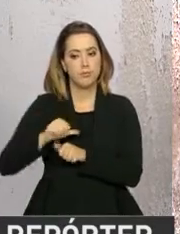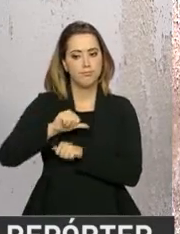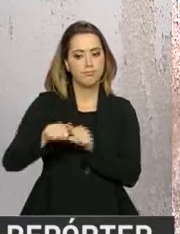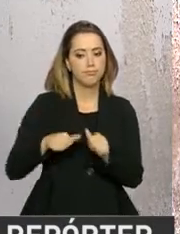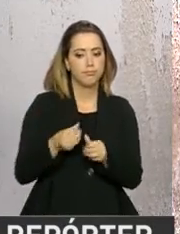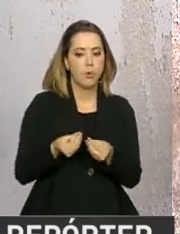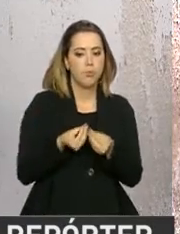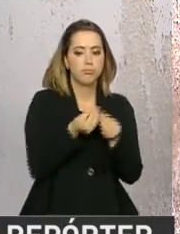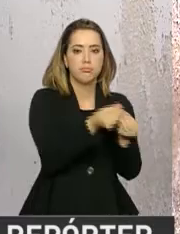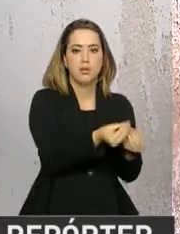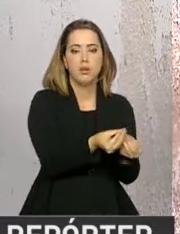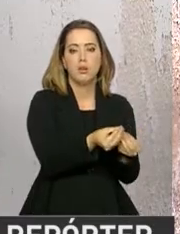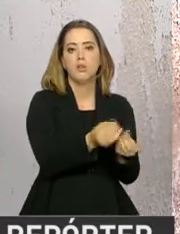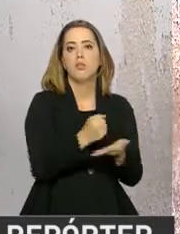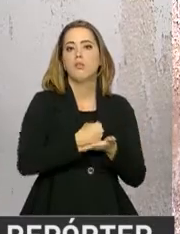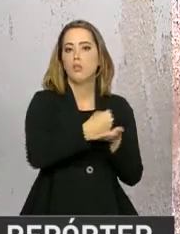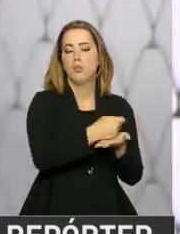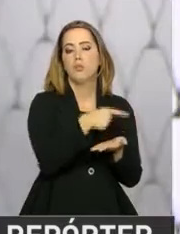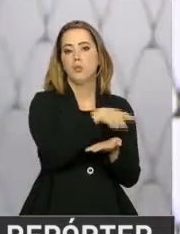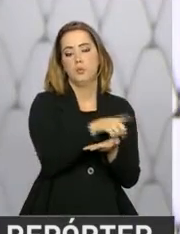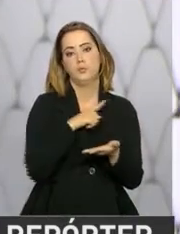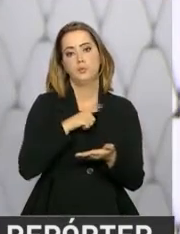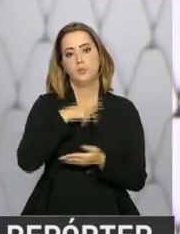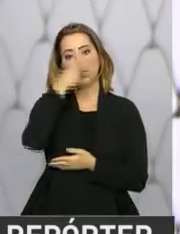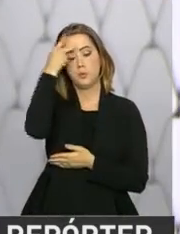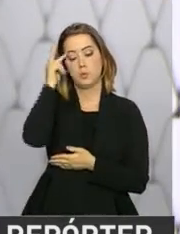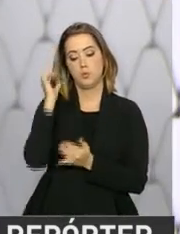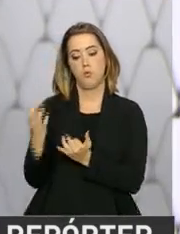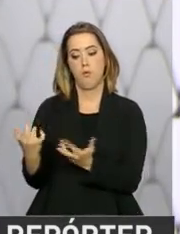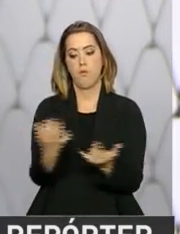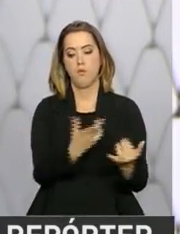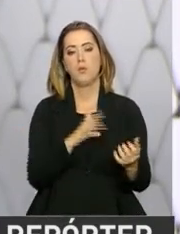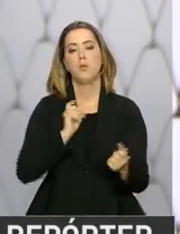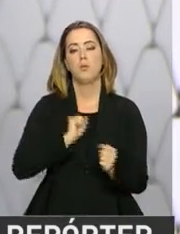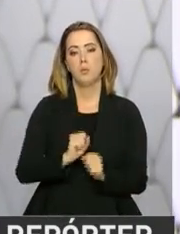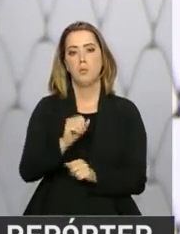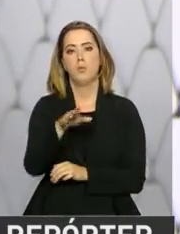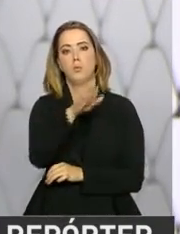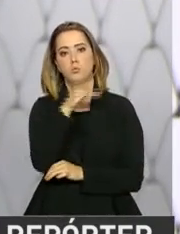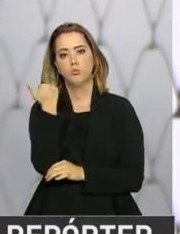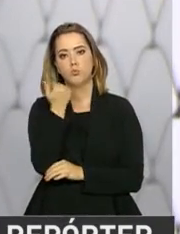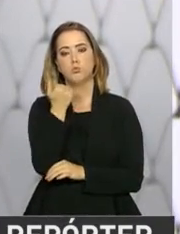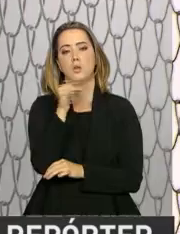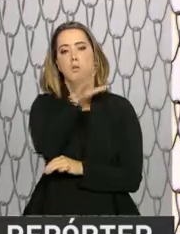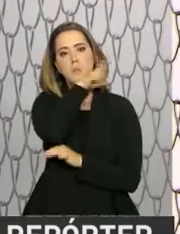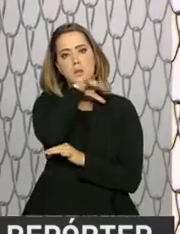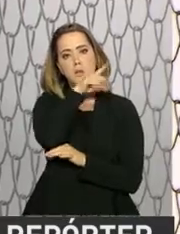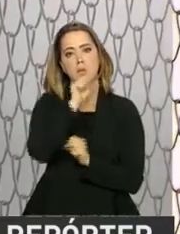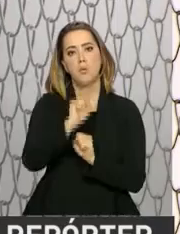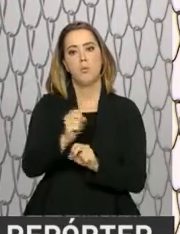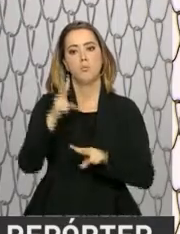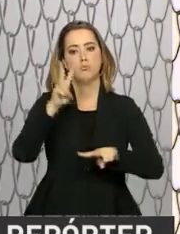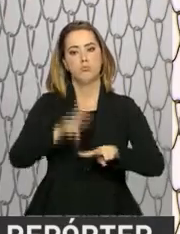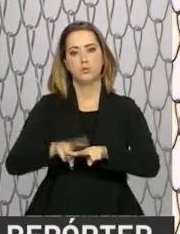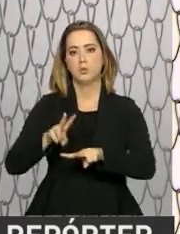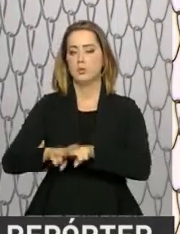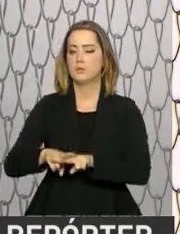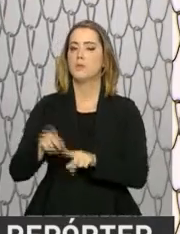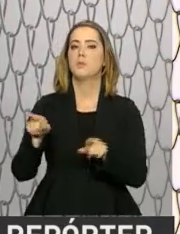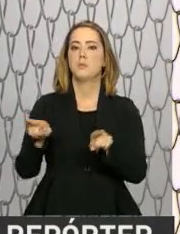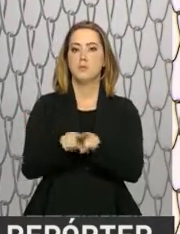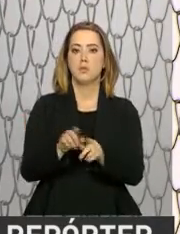incêndios que resultem na morte de animais está sujeito à pena de seis meses a um ano de detenção e multa de até